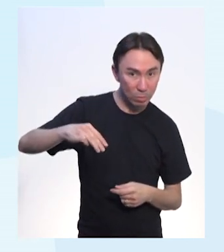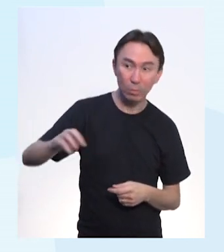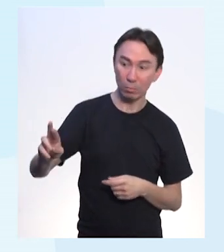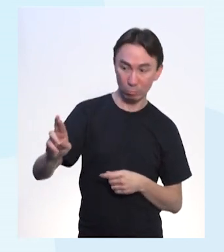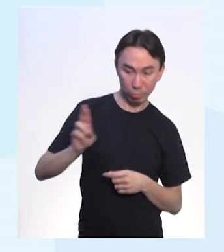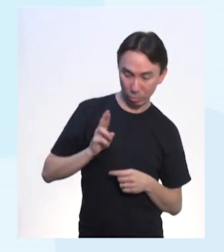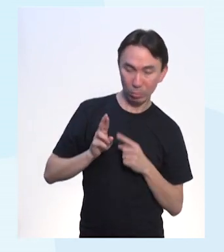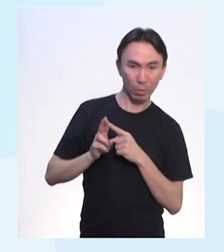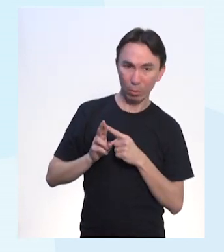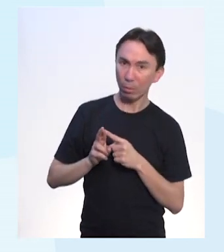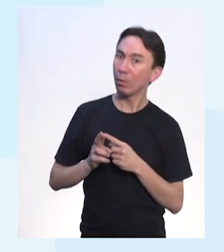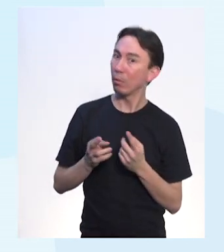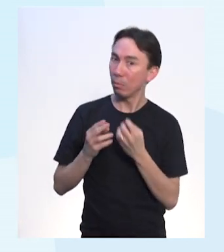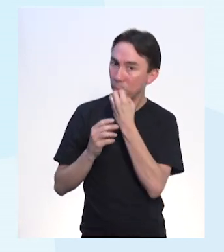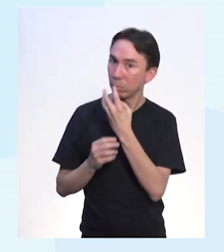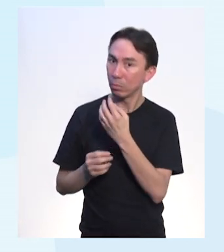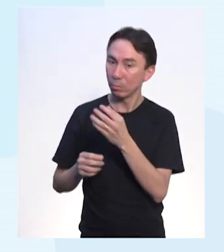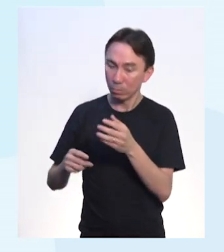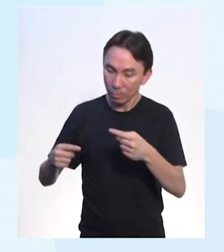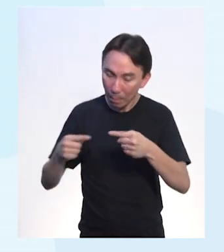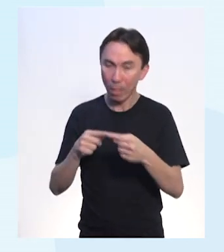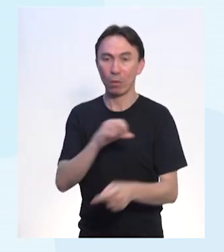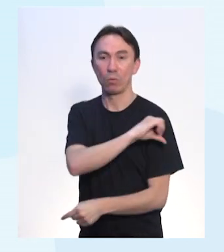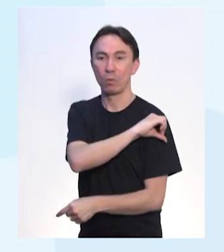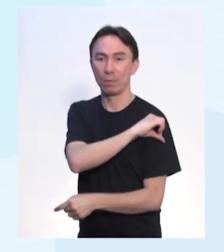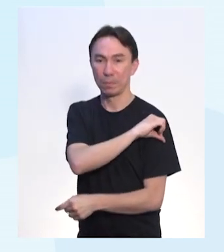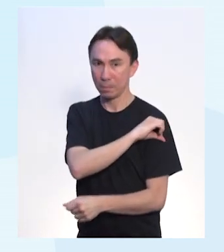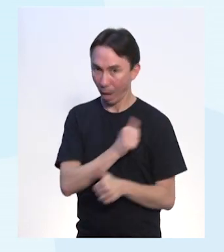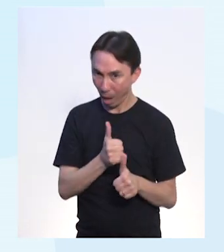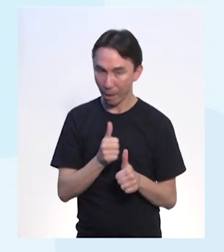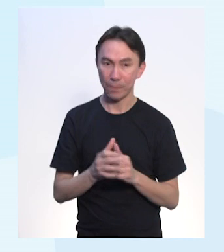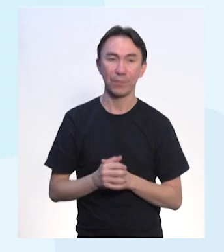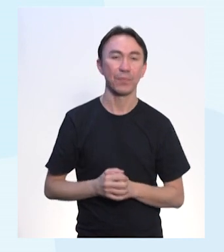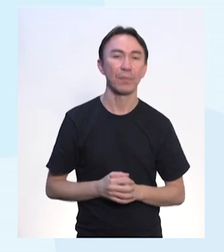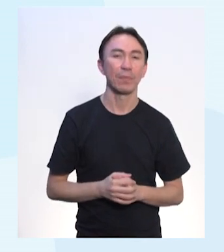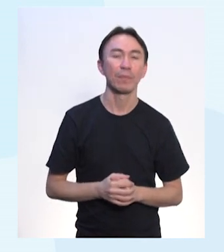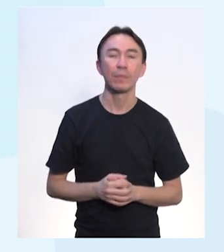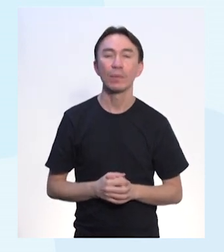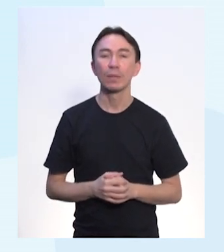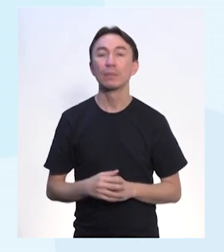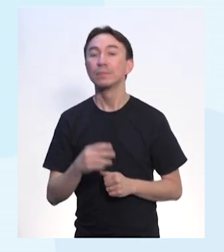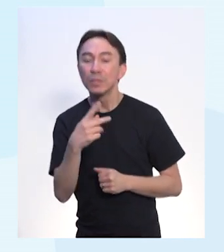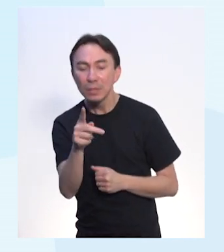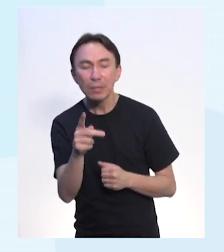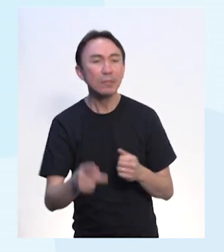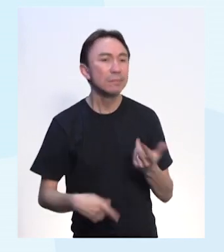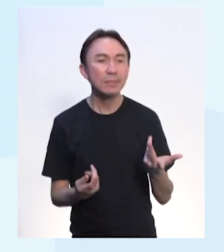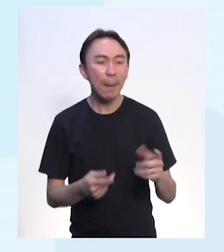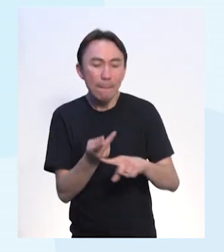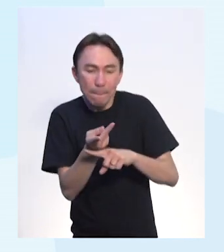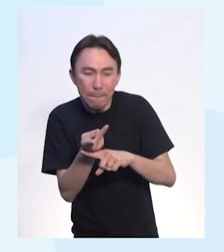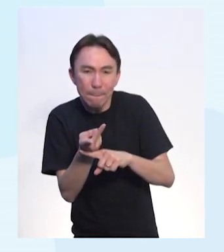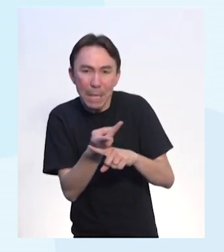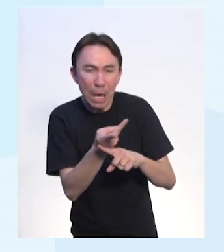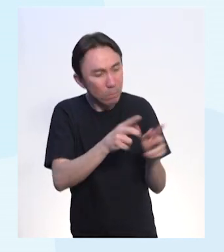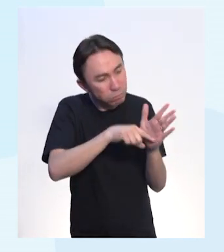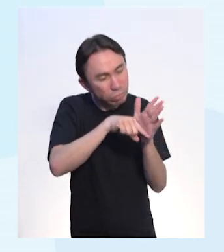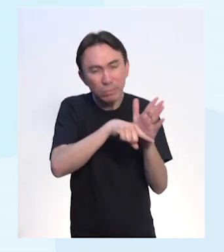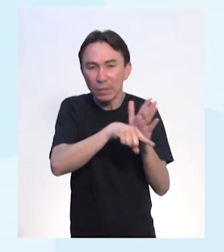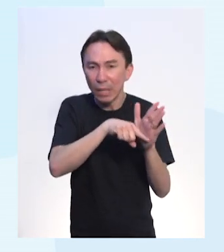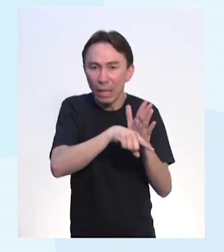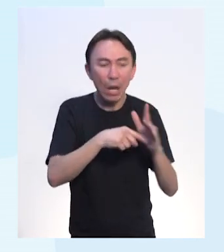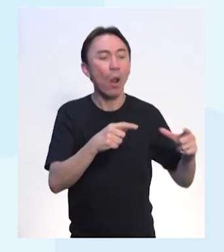ano. Quais motivos levariam você a pesquisar os locais para a prática de